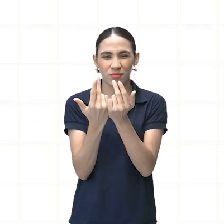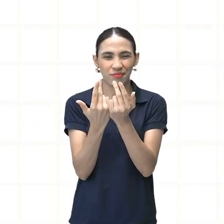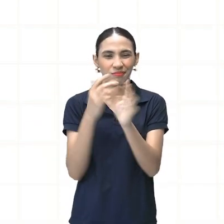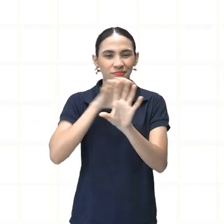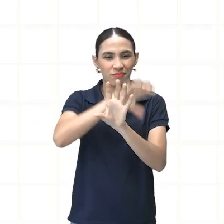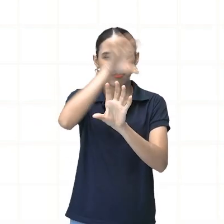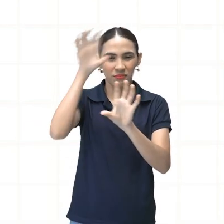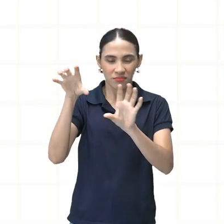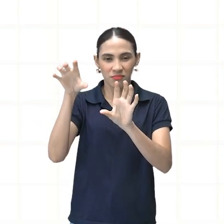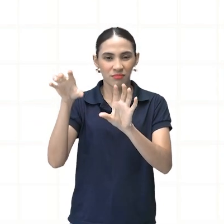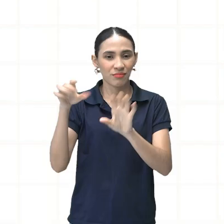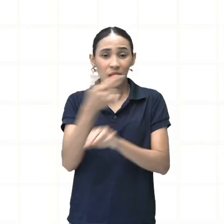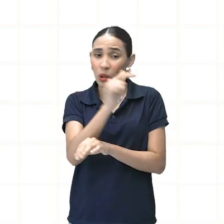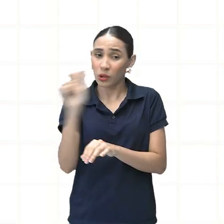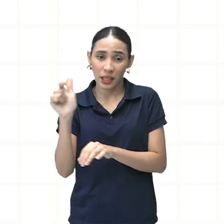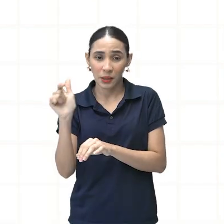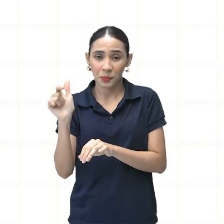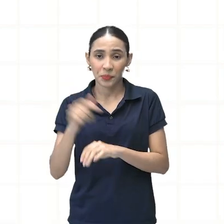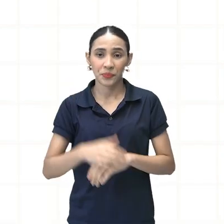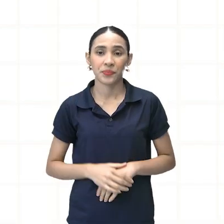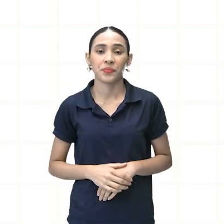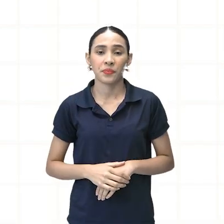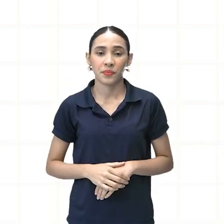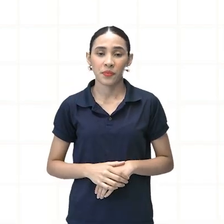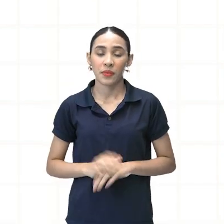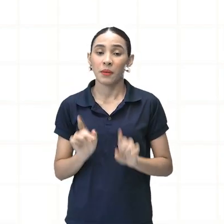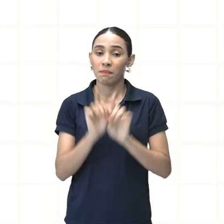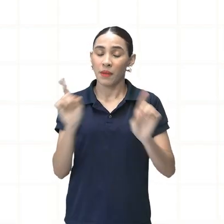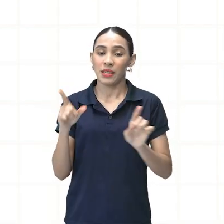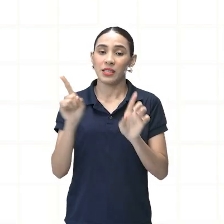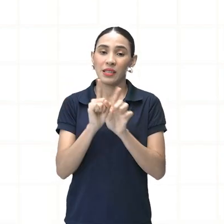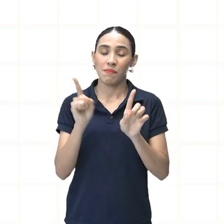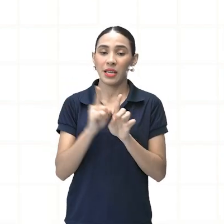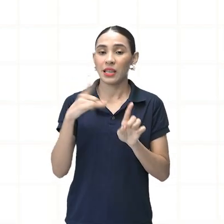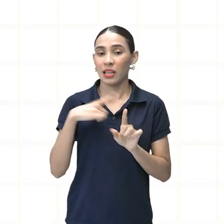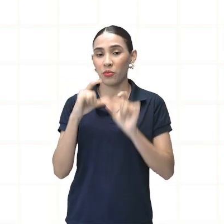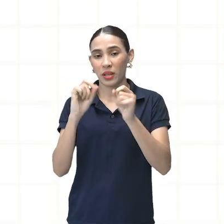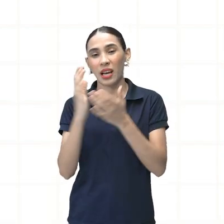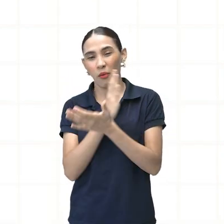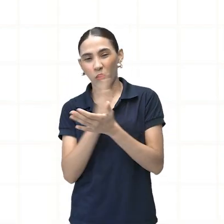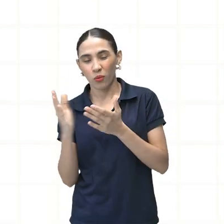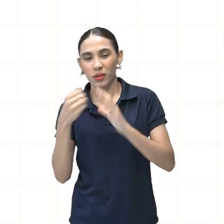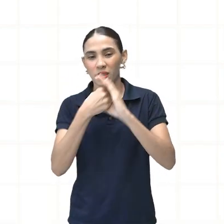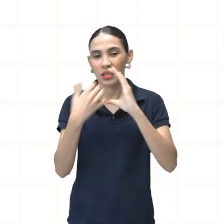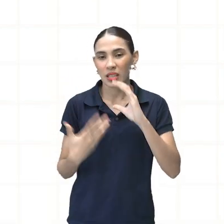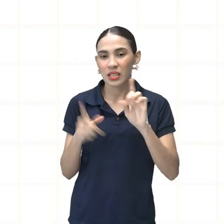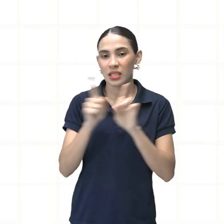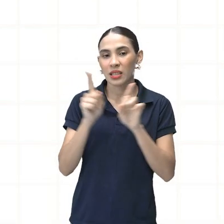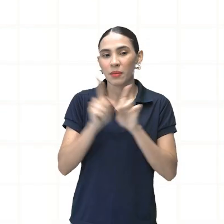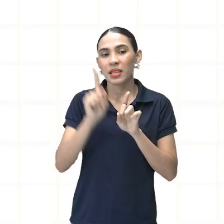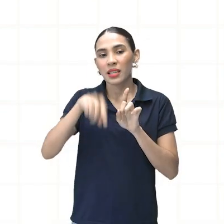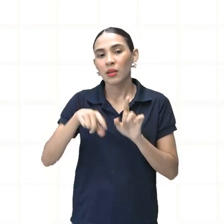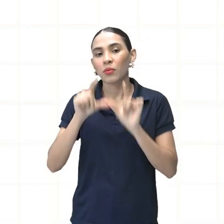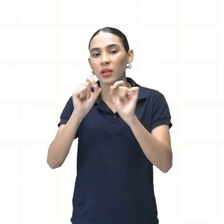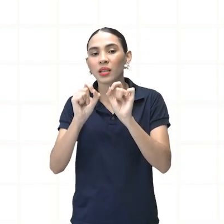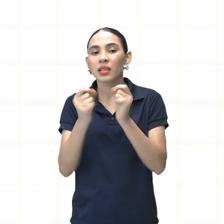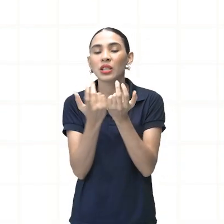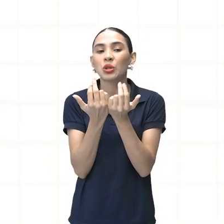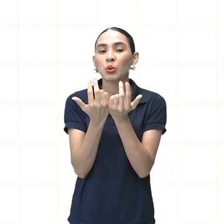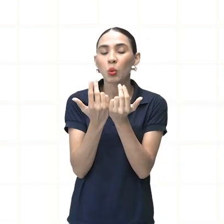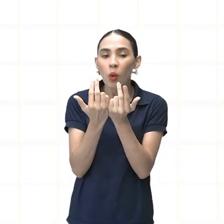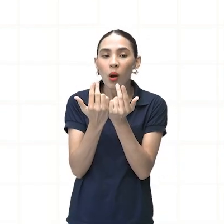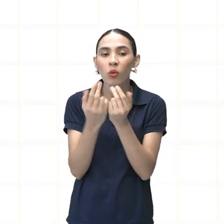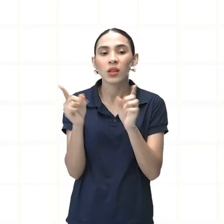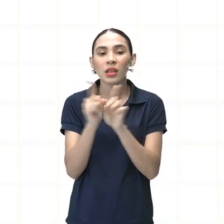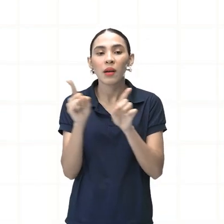totalmente 100% idêntica à outra, por assim dizer. Mas nós temos ali algumas características que são